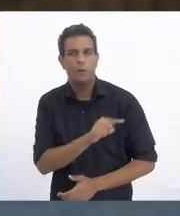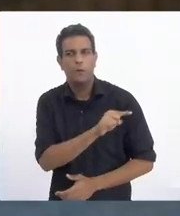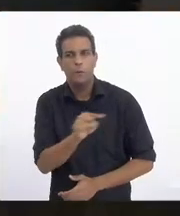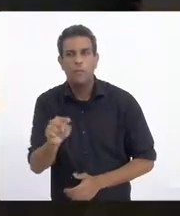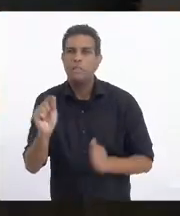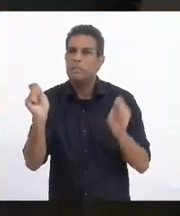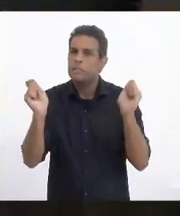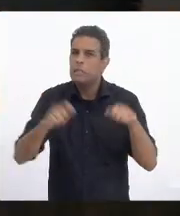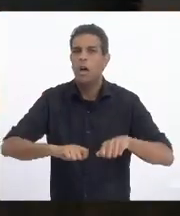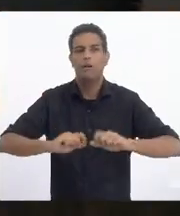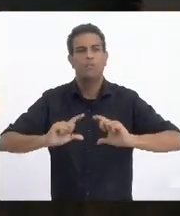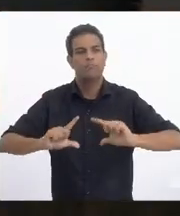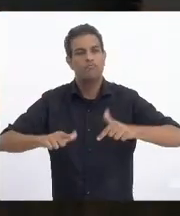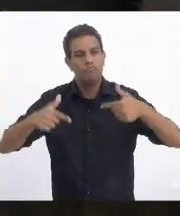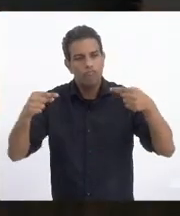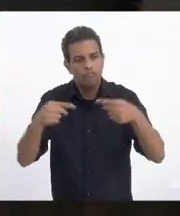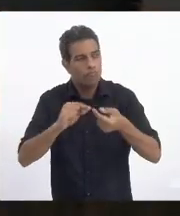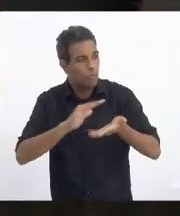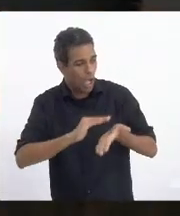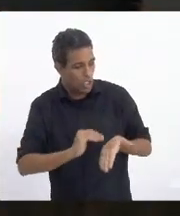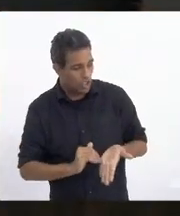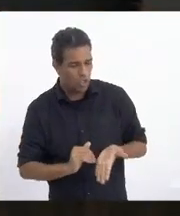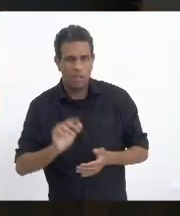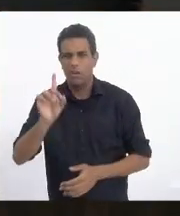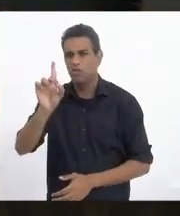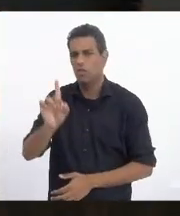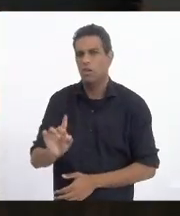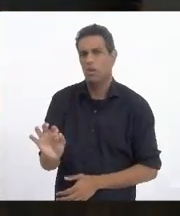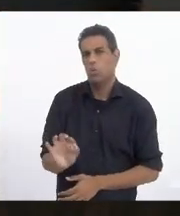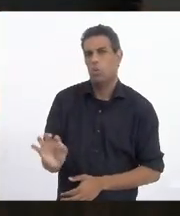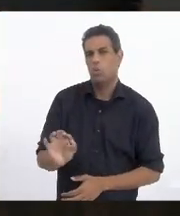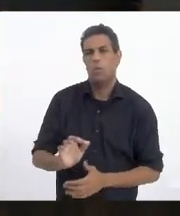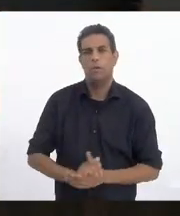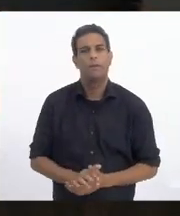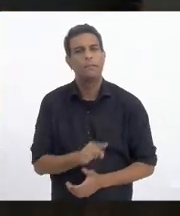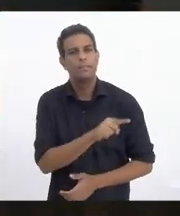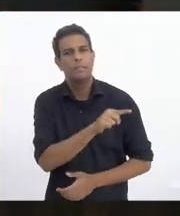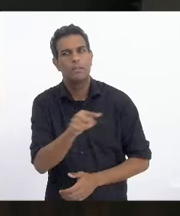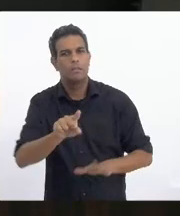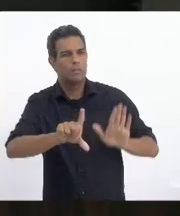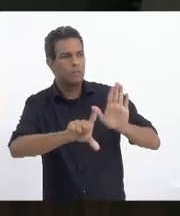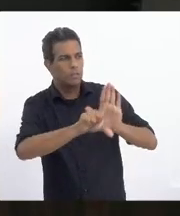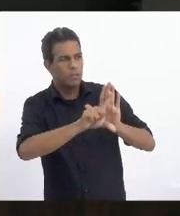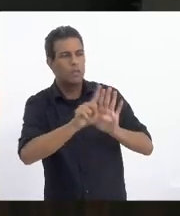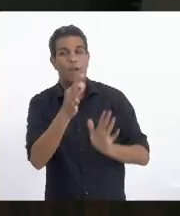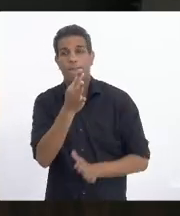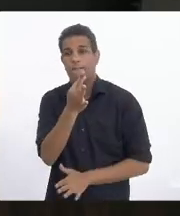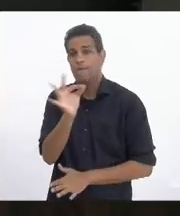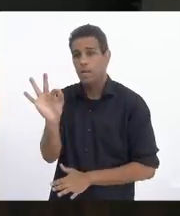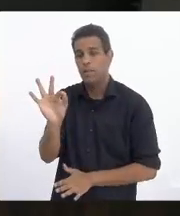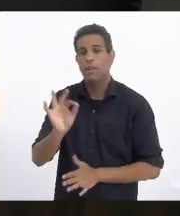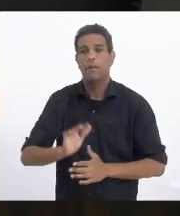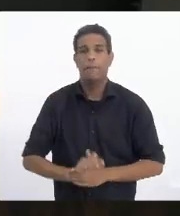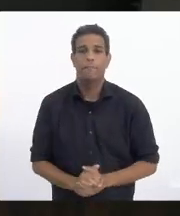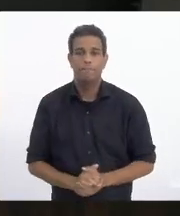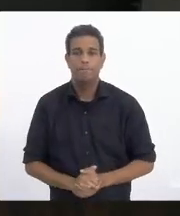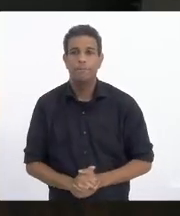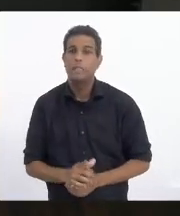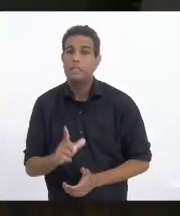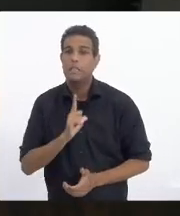Vamos potencializar a questão. Ninguém vai retirar direitos. Existe lei federal